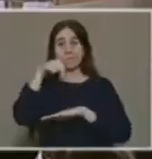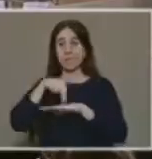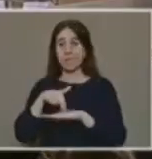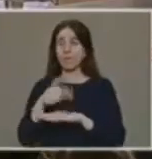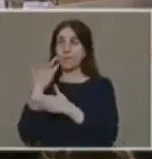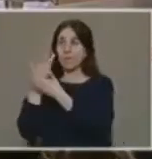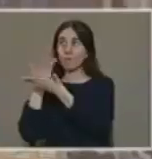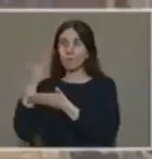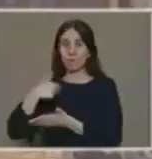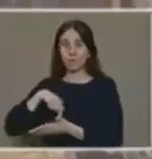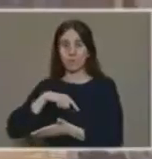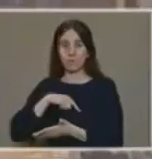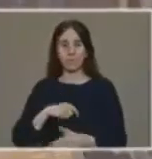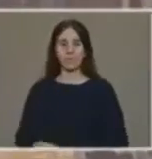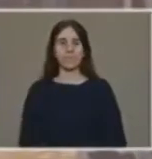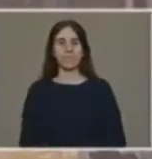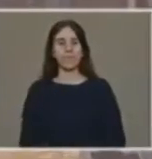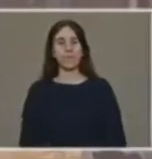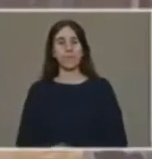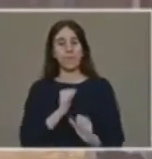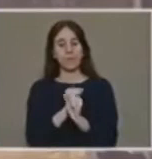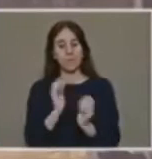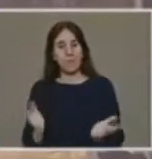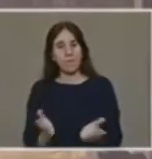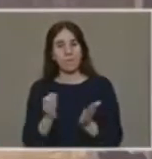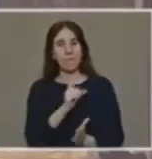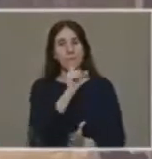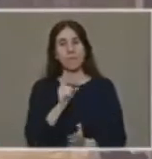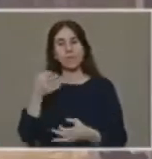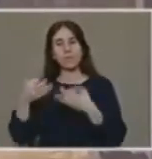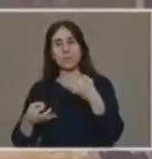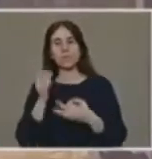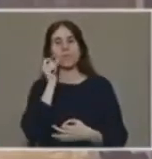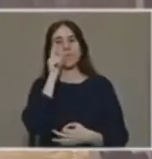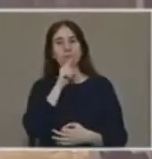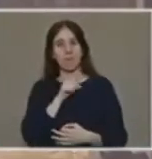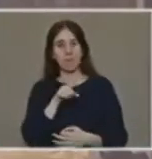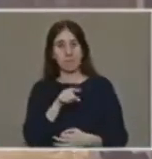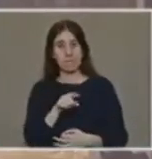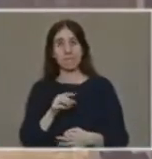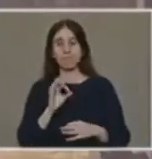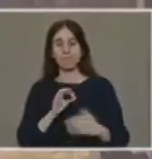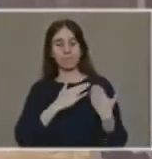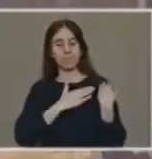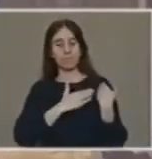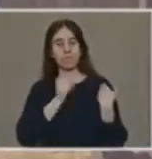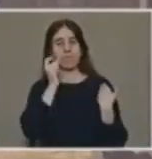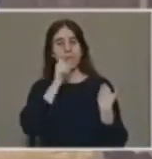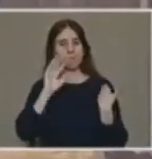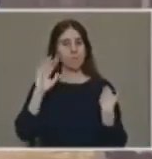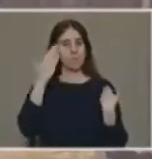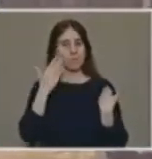ouvi-nos. Pelos que trabalham pela paz e pela justiça, pelos que exercem responsabilidades